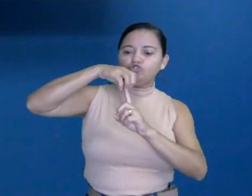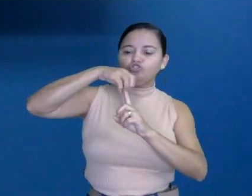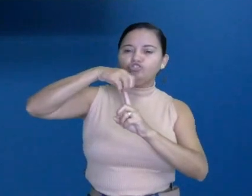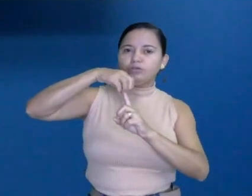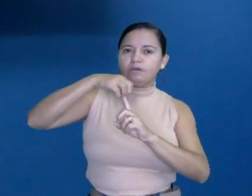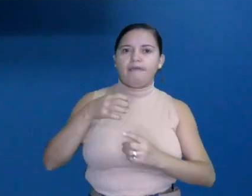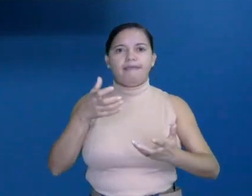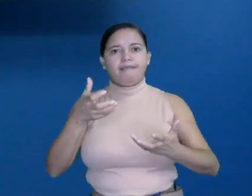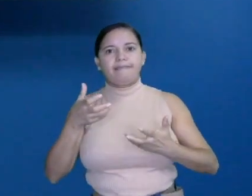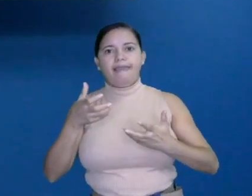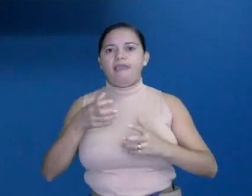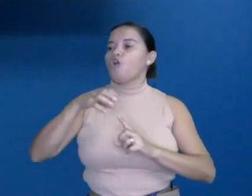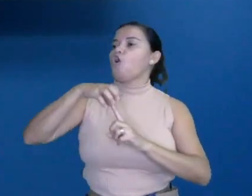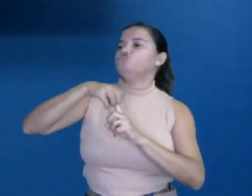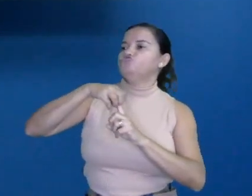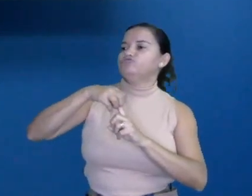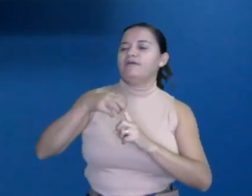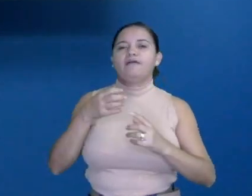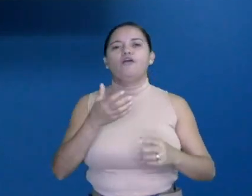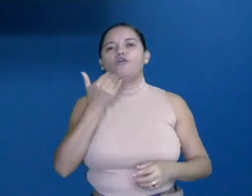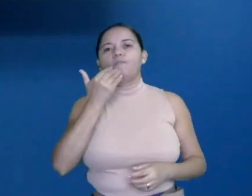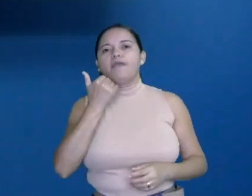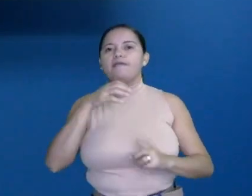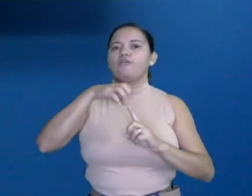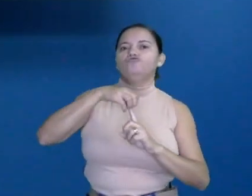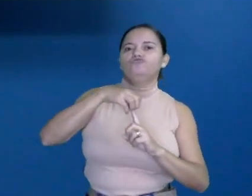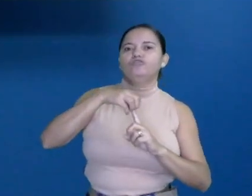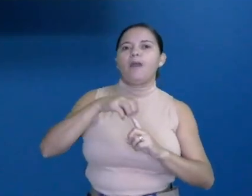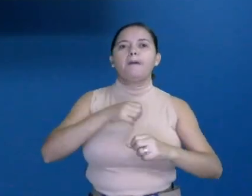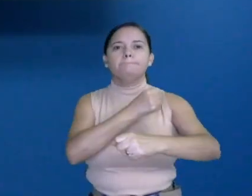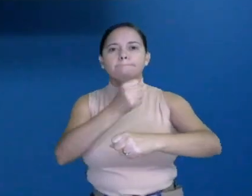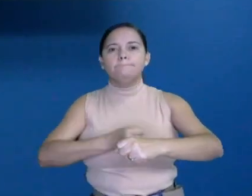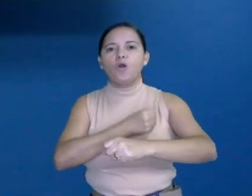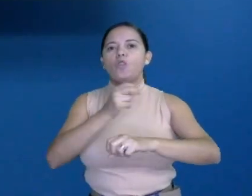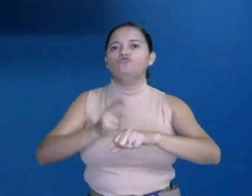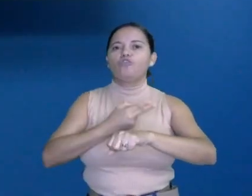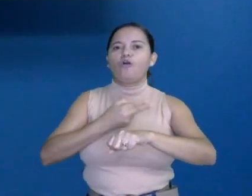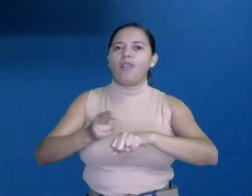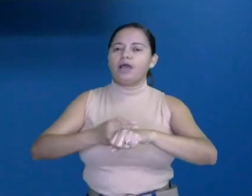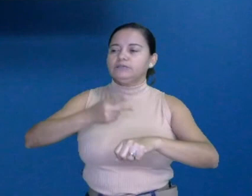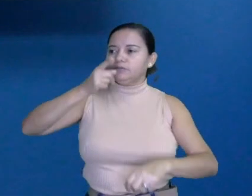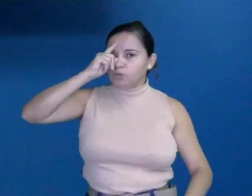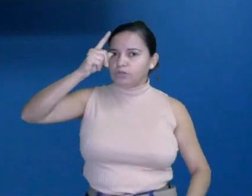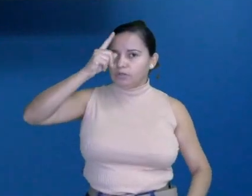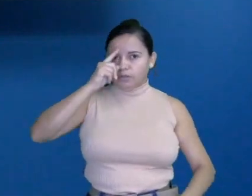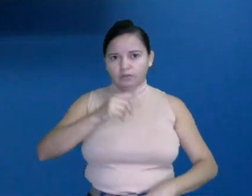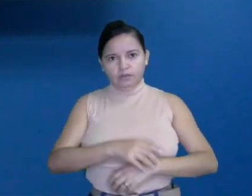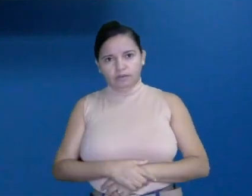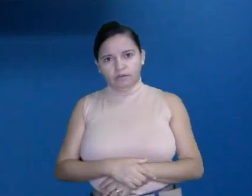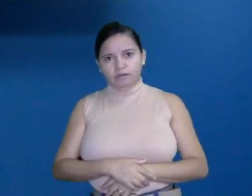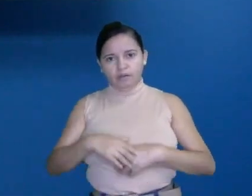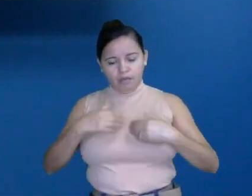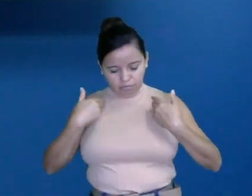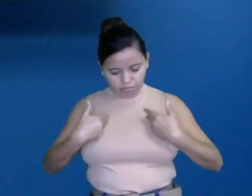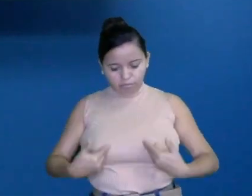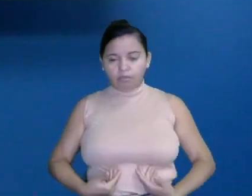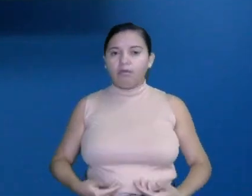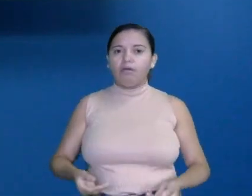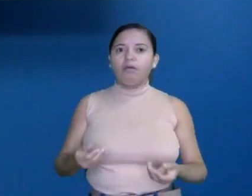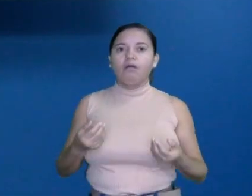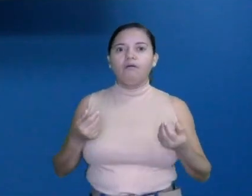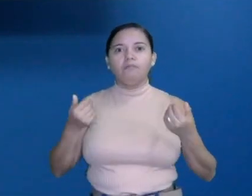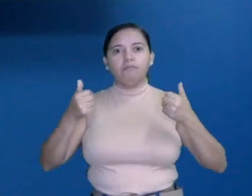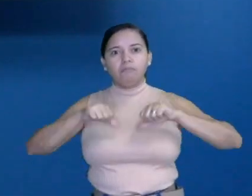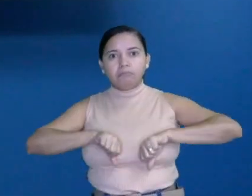gente que todo dia quer lanchar uma coxinha. É coxinha todo dia, é bolo de chocolate todo dia. Menino, teu organismo não vai